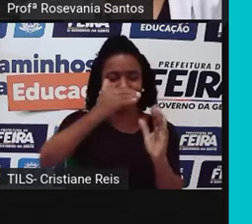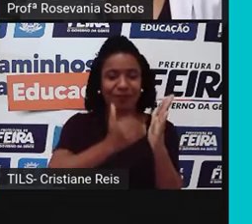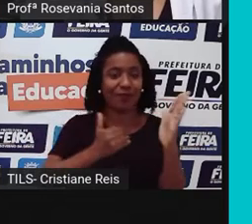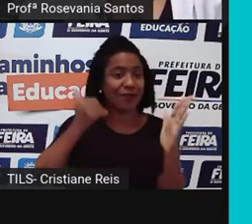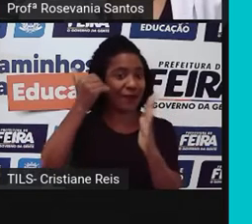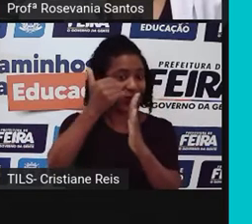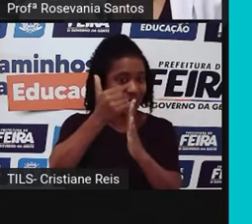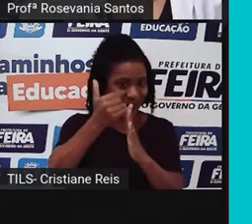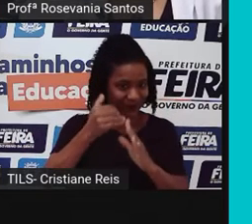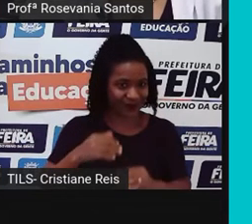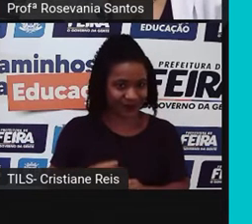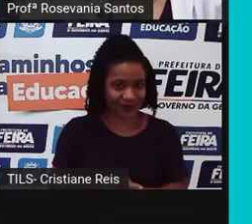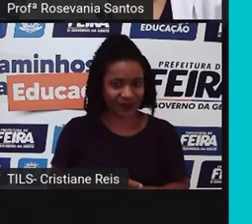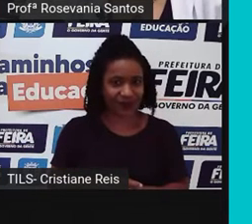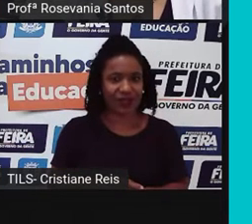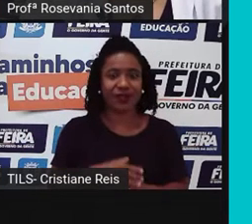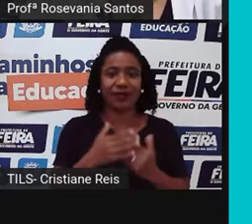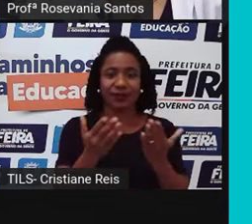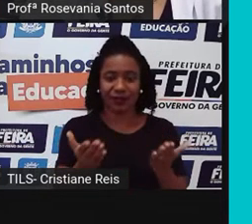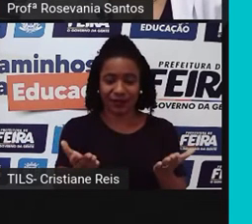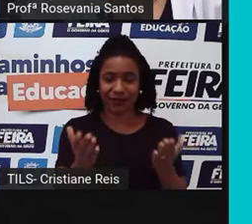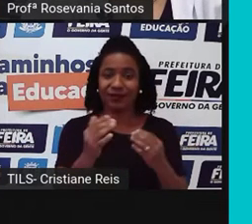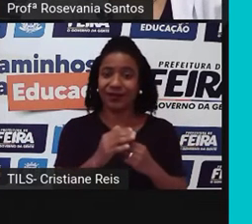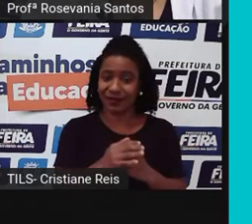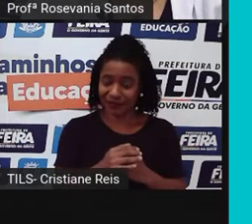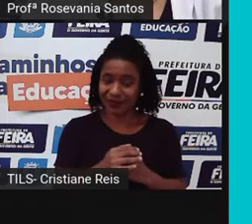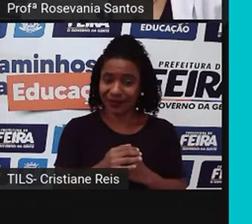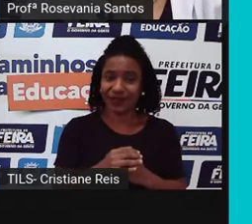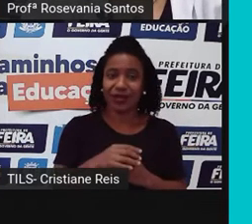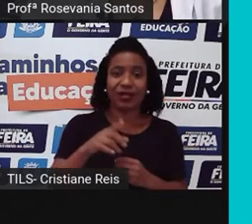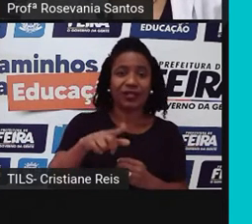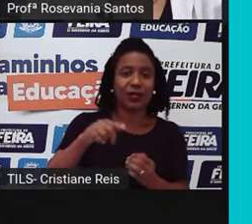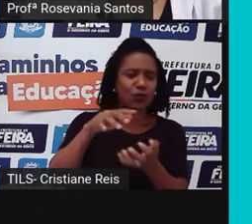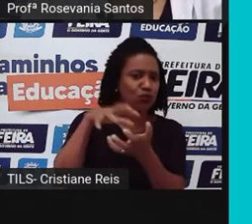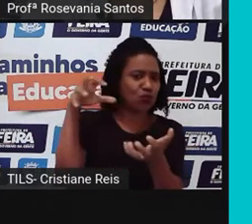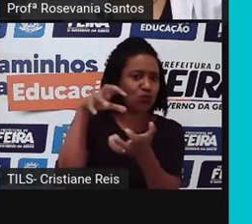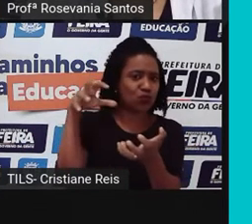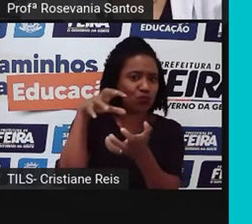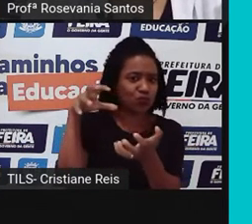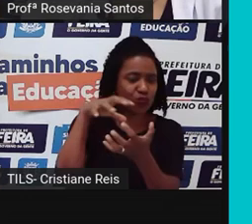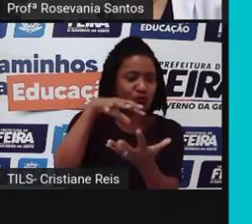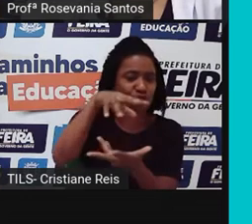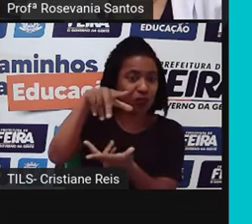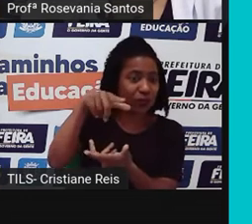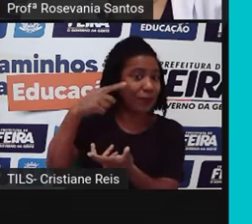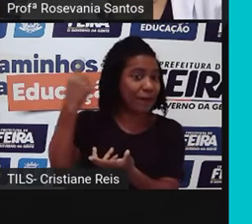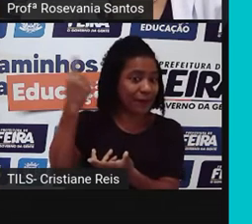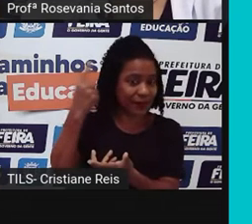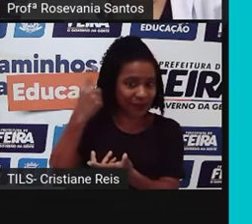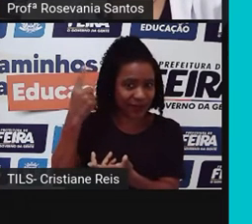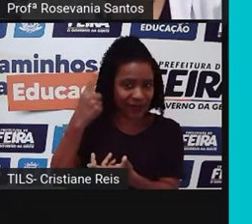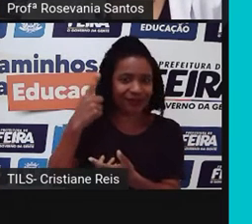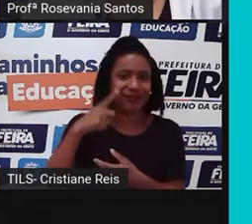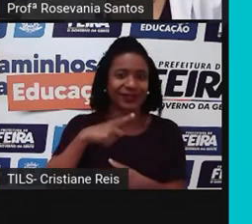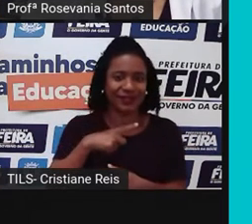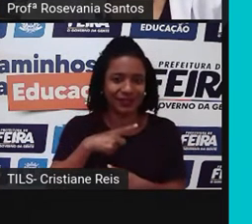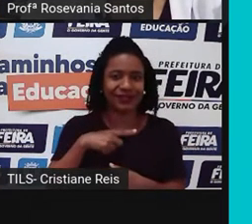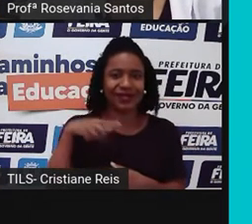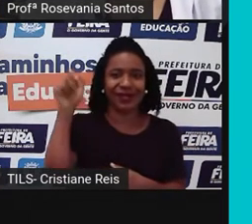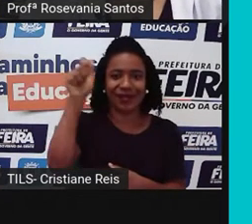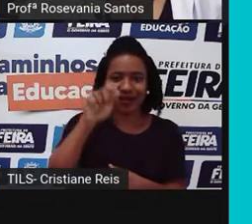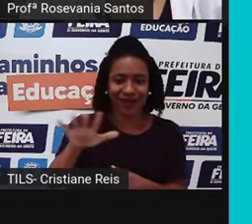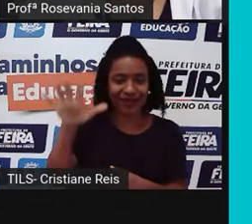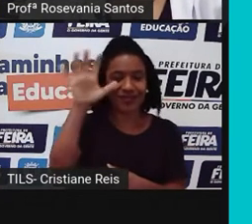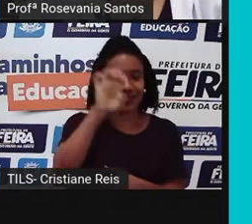continental. Então, o velho mundo formado pela Europa, Ásia e África, esse aqui, né? Área de ocupação mais